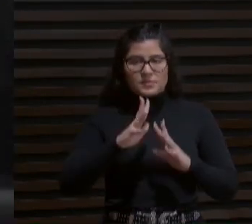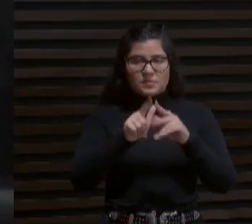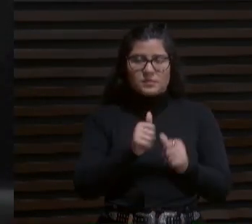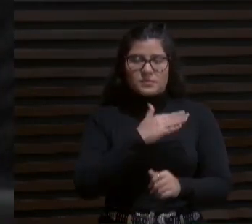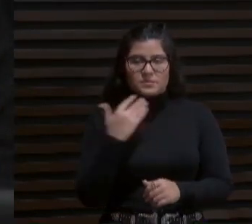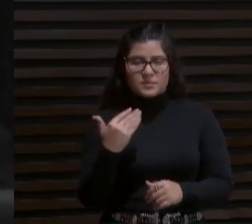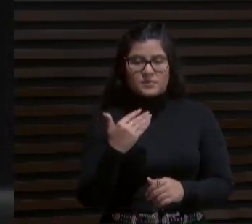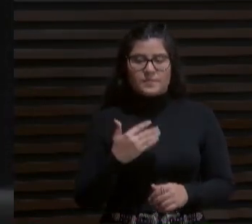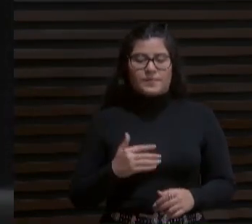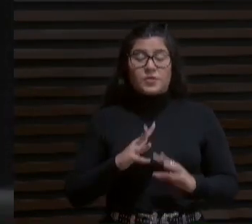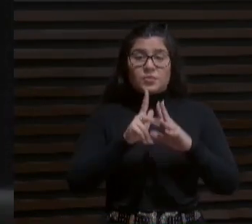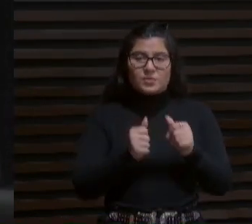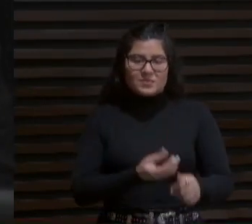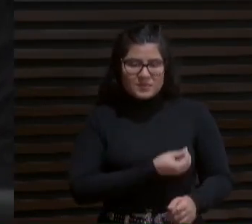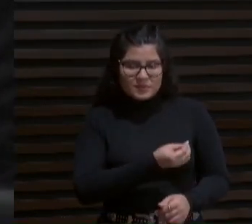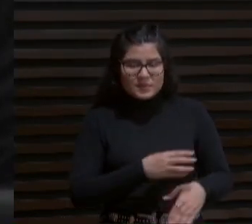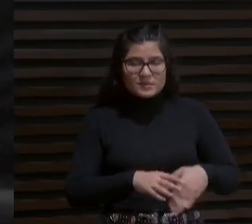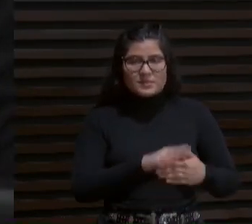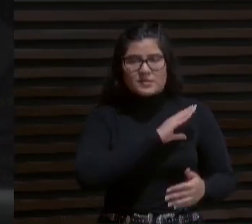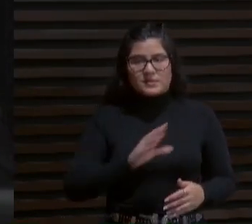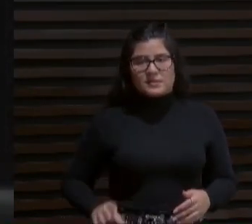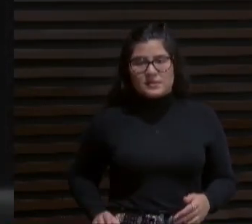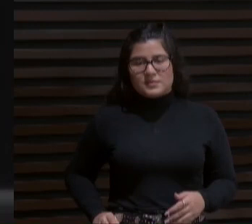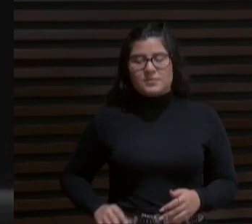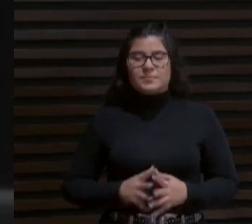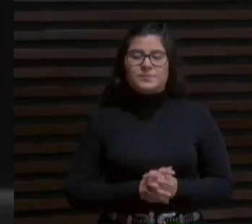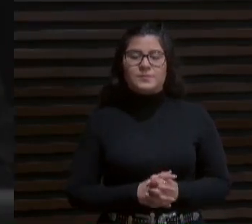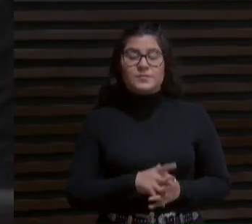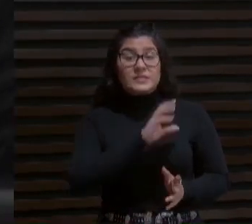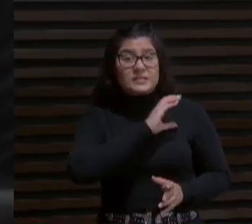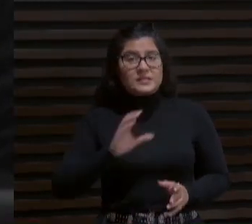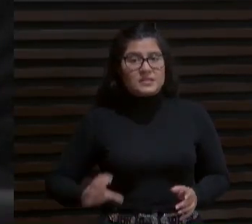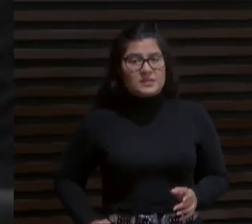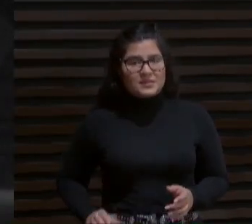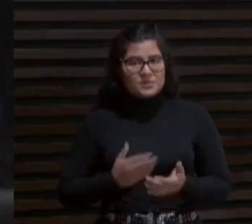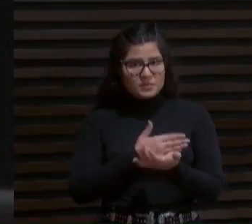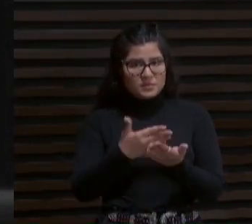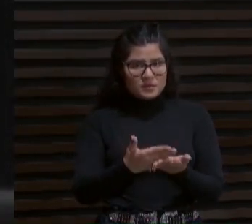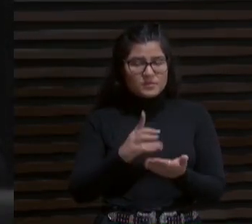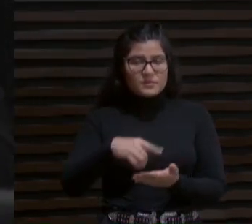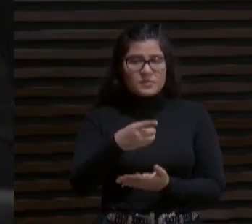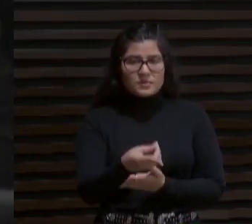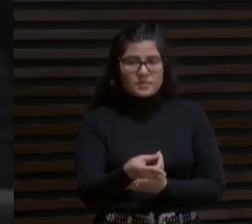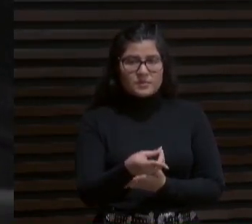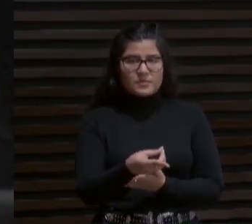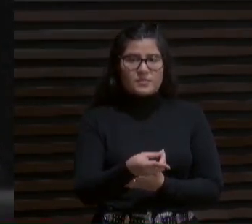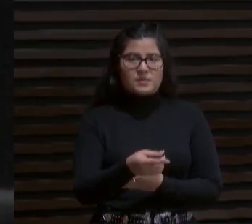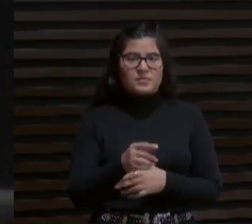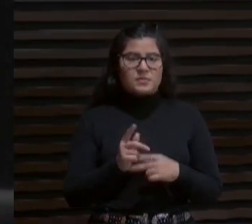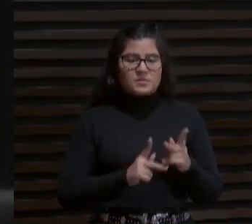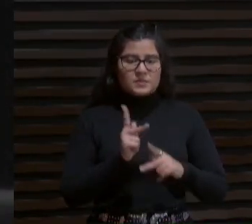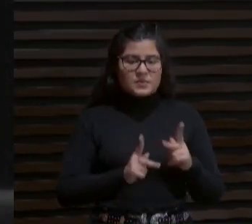serão vivificados em Cristo. Cada um, porém, na sua ordem. Cristo, as primícias. Depois, os que são